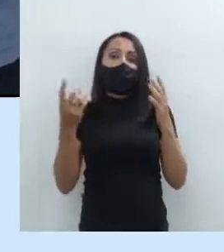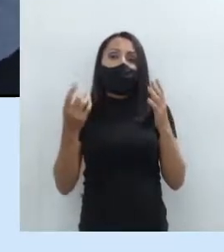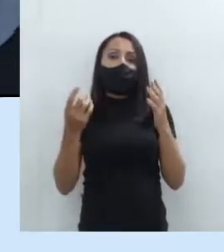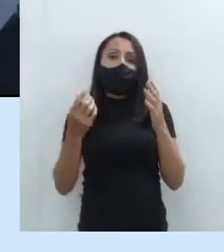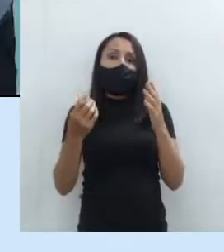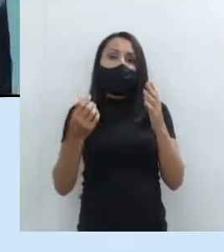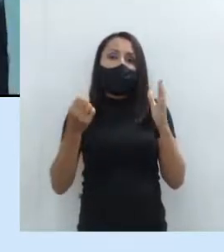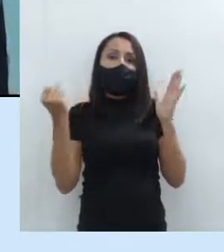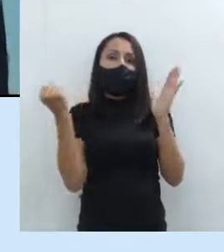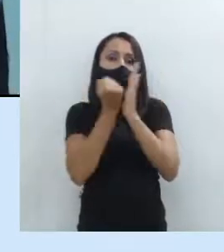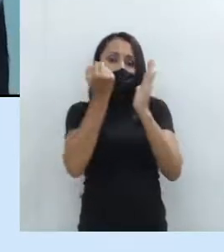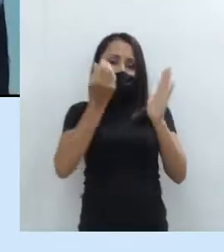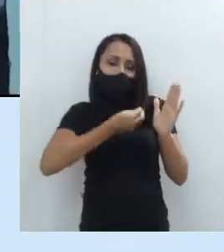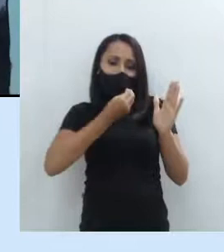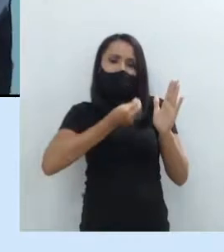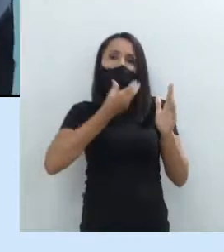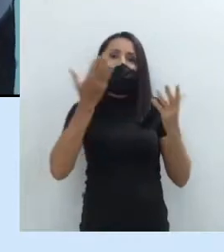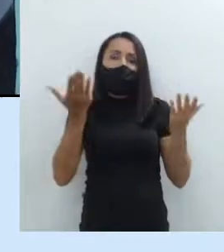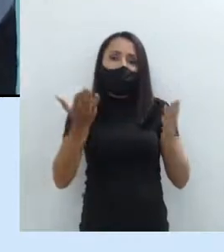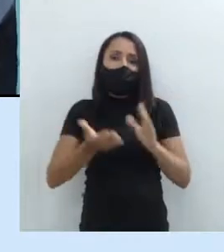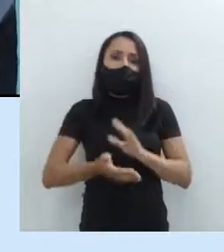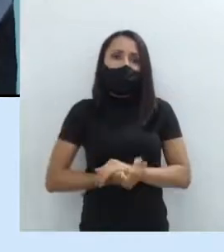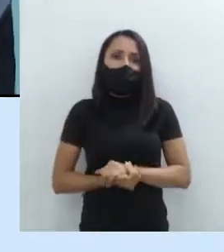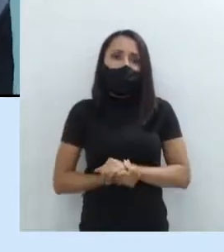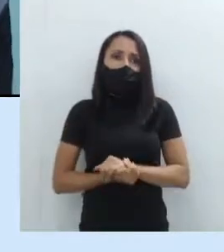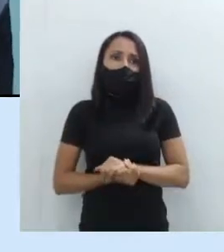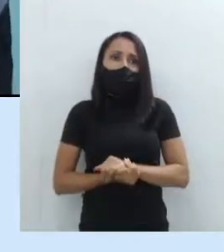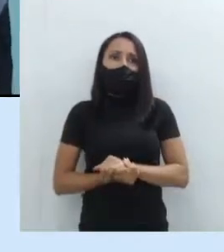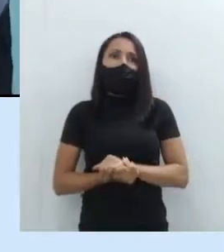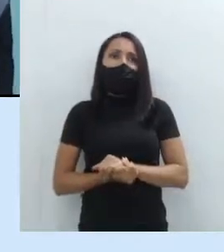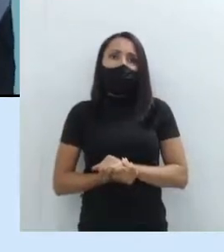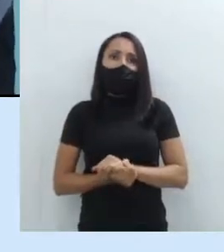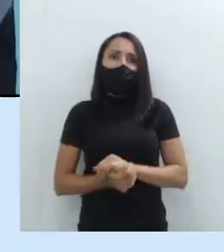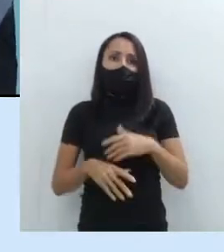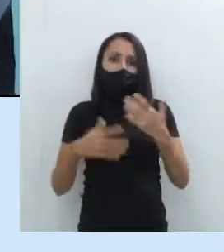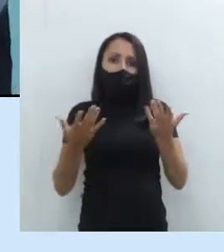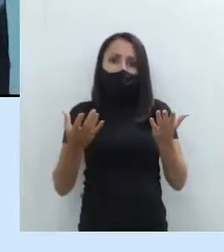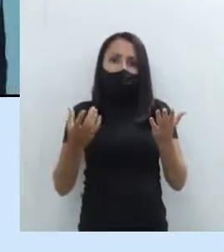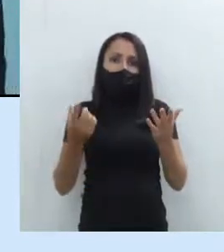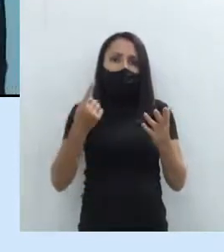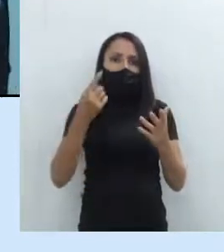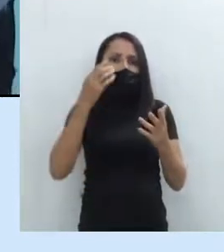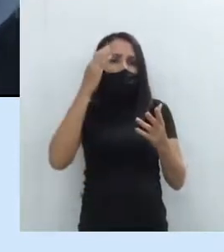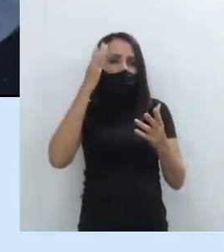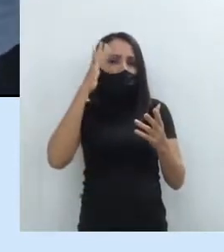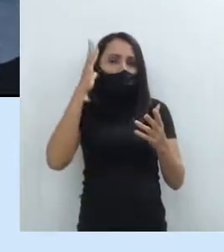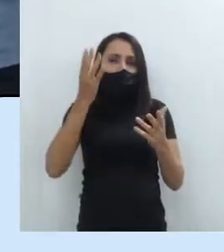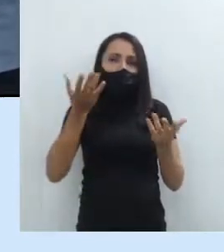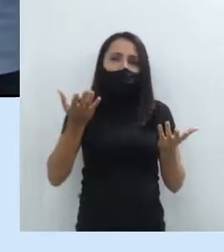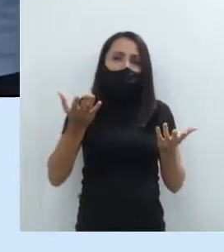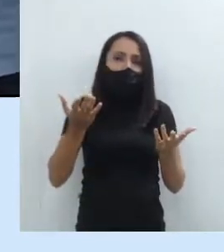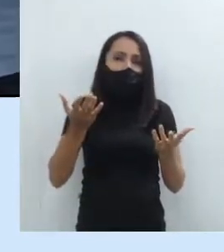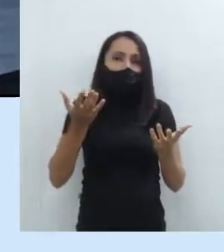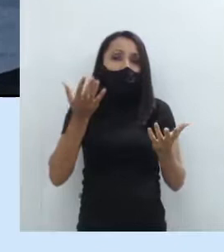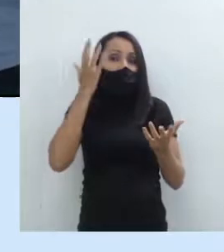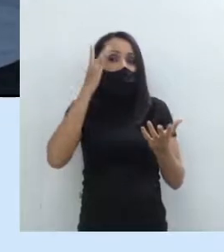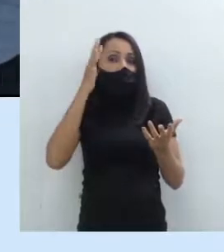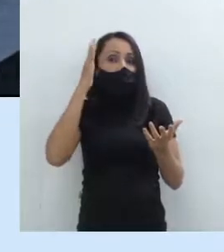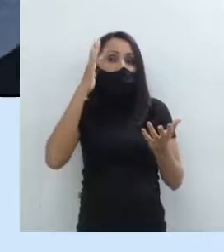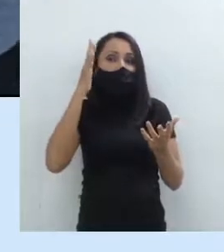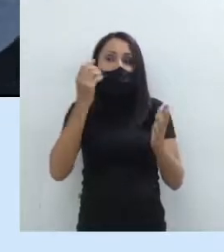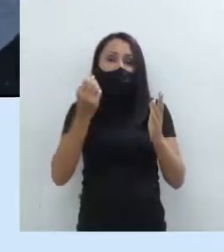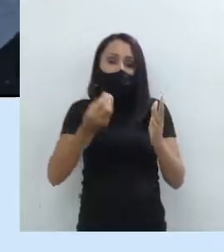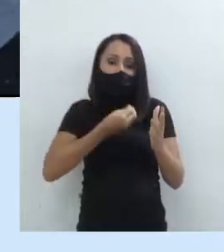vida? Todos nós temos, né, aquele professor que vai lá e mexe conosco. Qual o seu herói